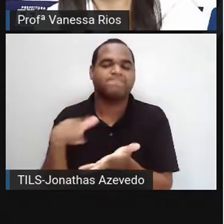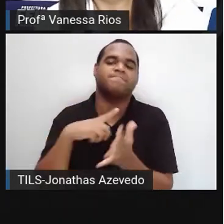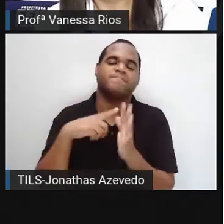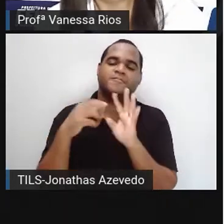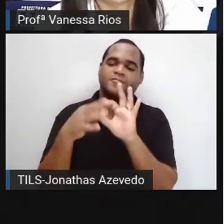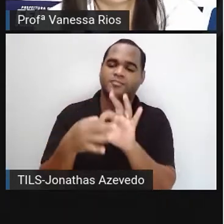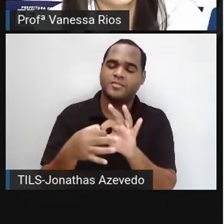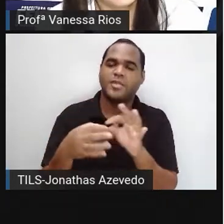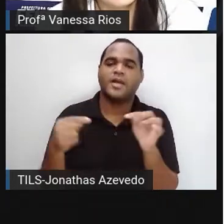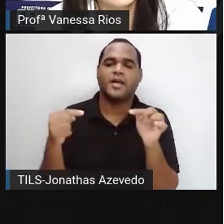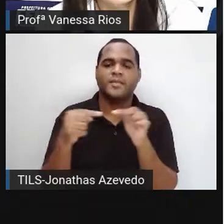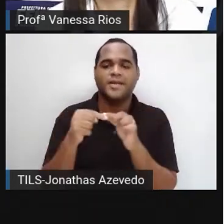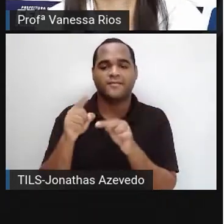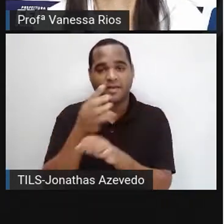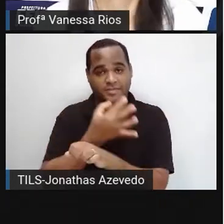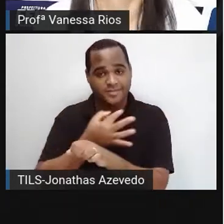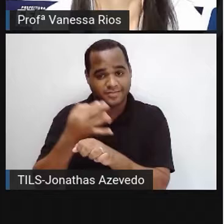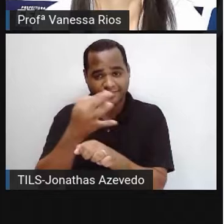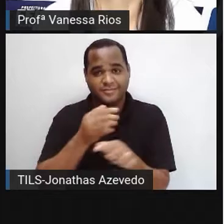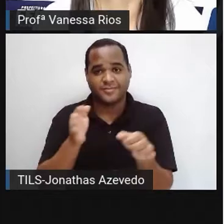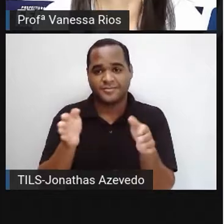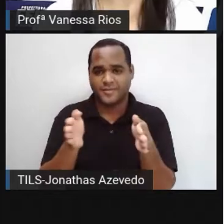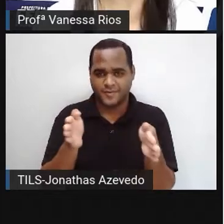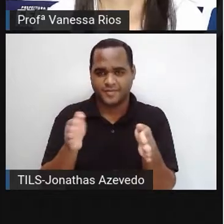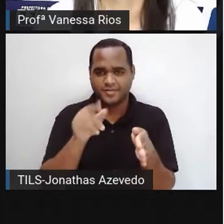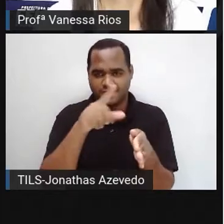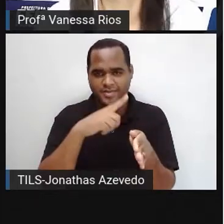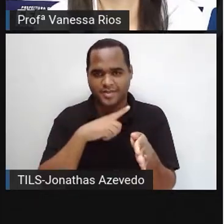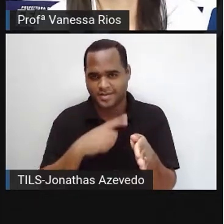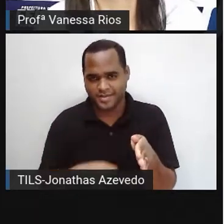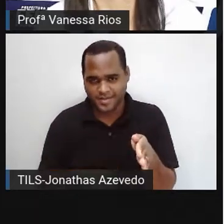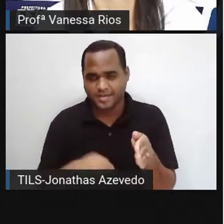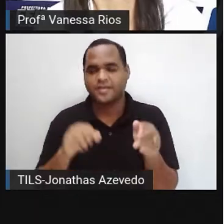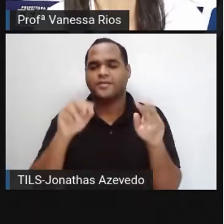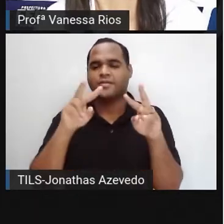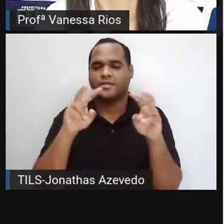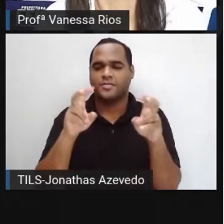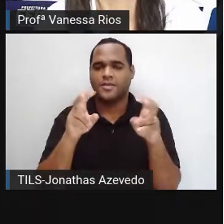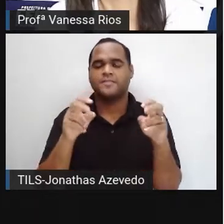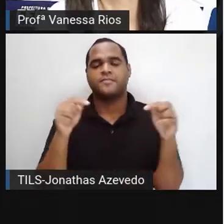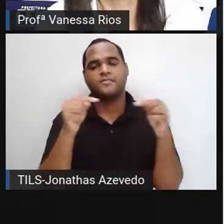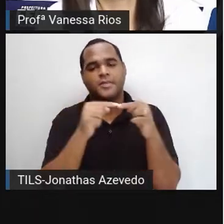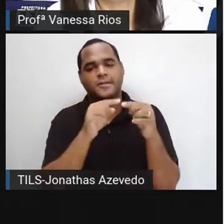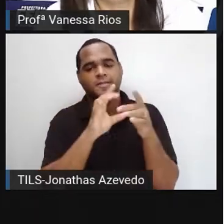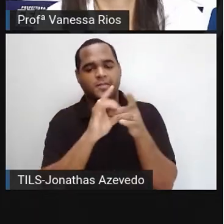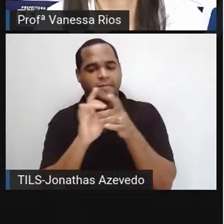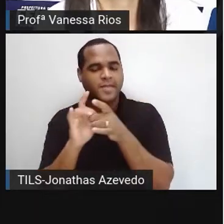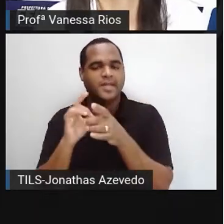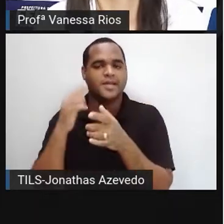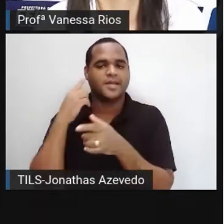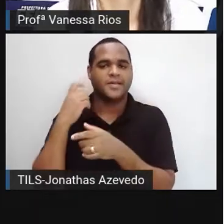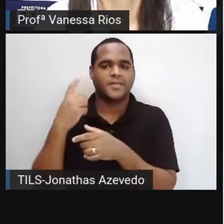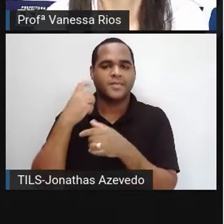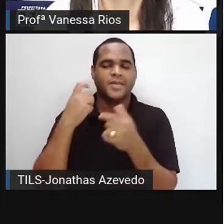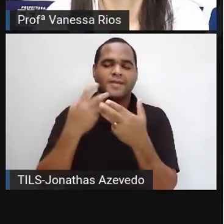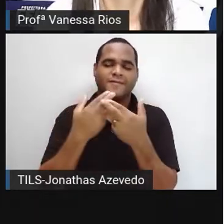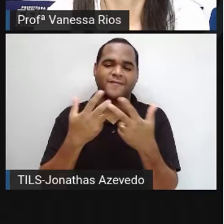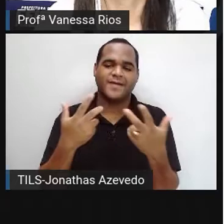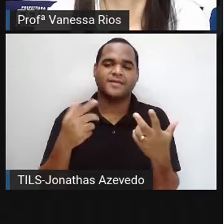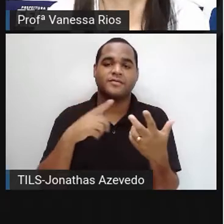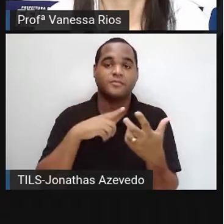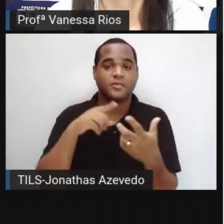neste período de férias? Pois é, então nosso tema hoje é justamente relacionado aos sons que você